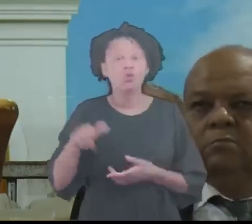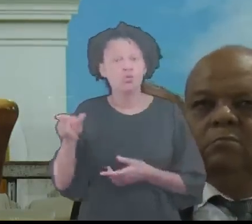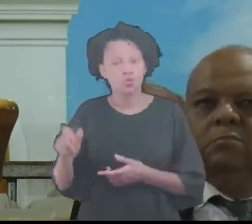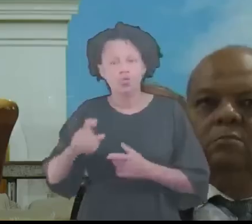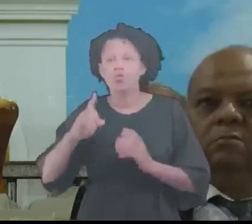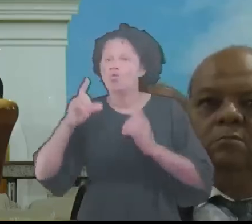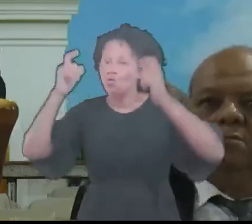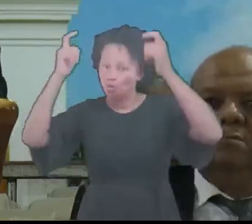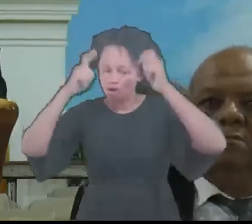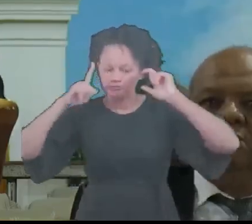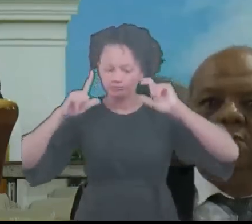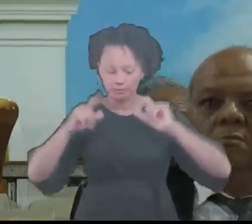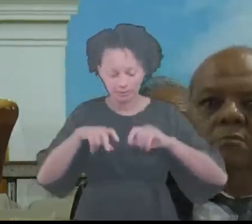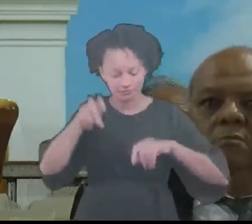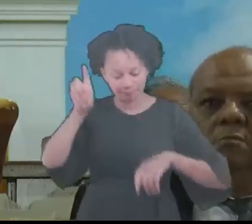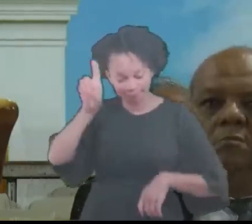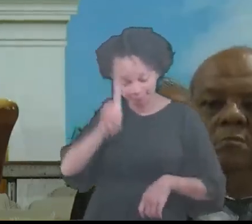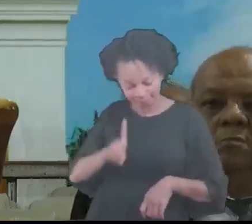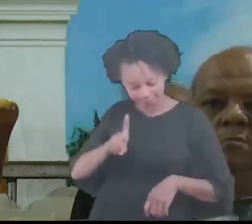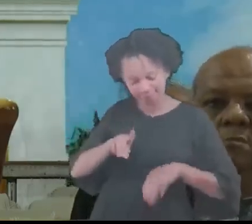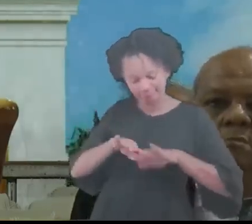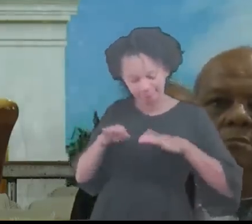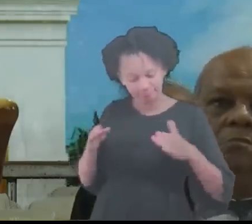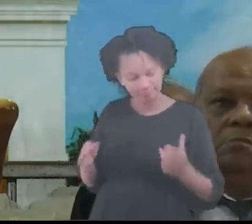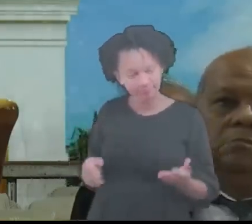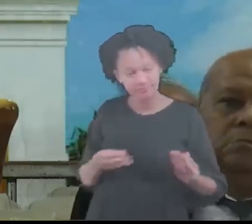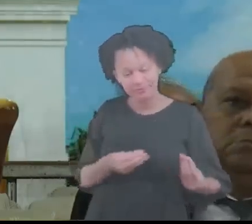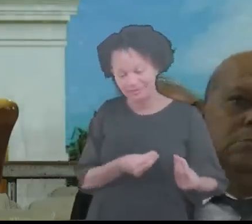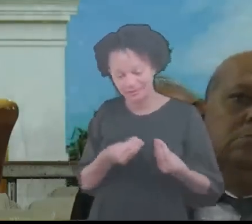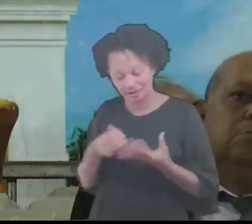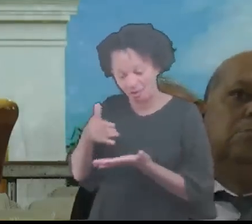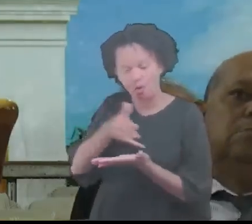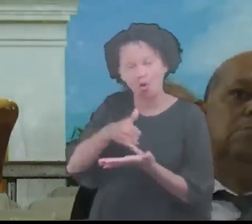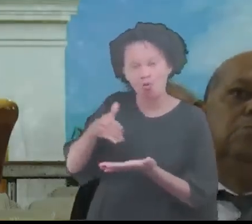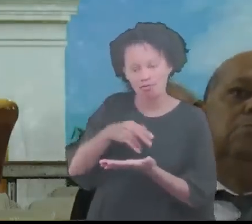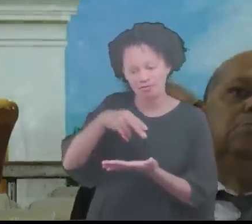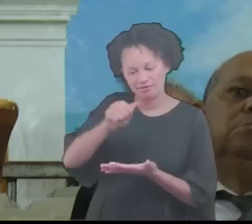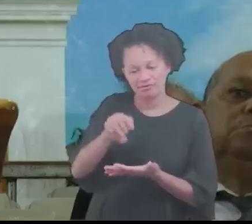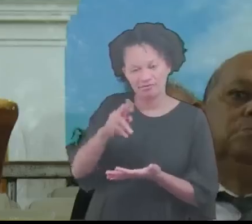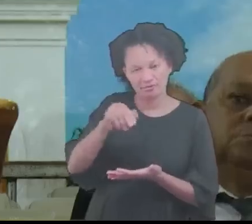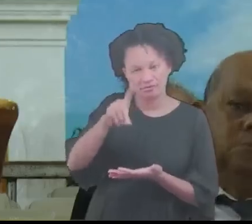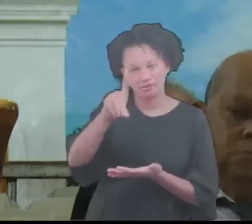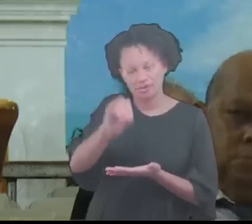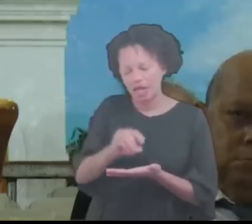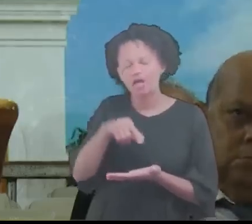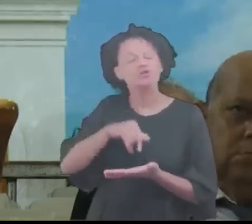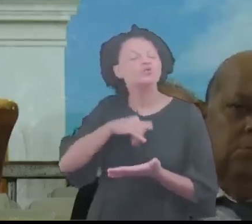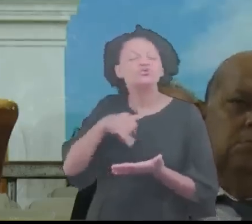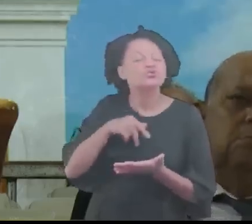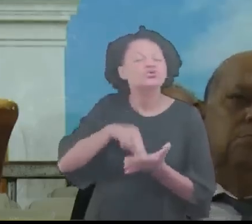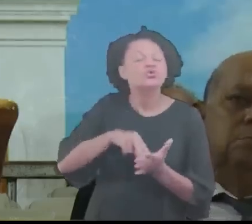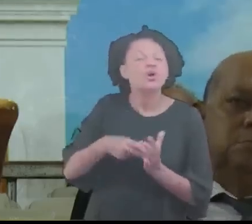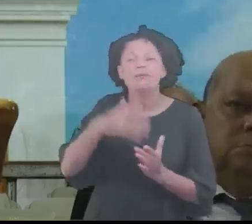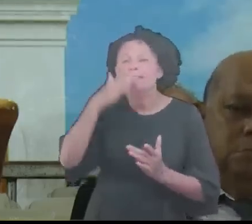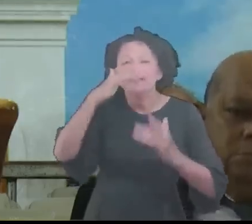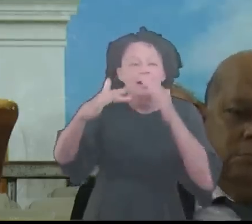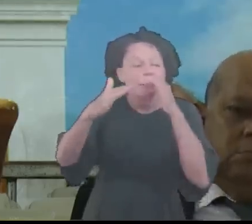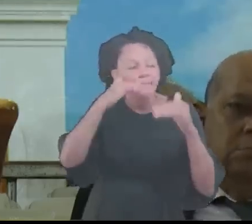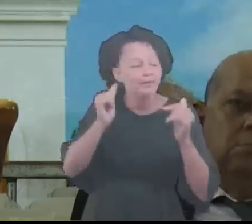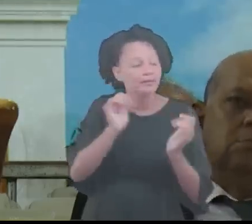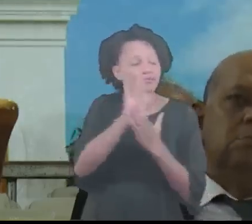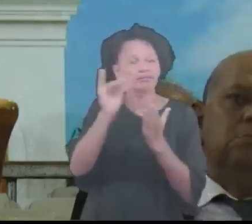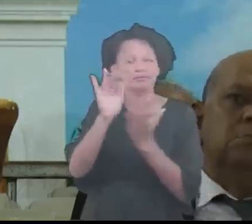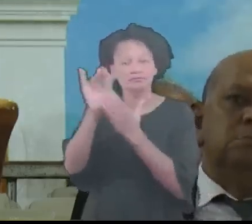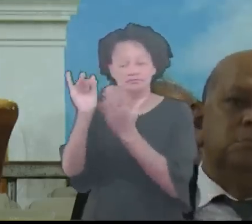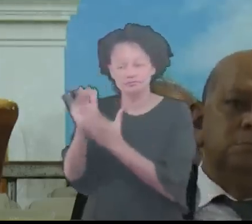estava sentado à mesa, ela trouxe nardo, ela trouxe perfume. Louvado seja Deus.